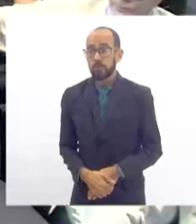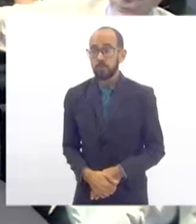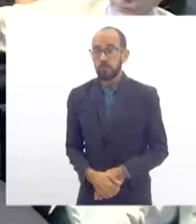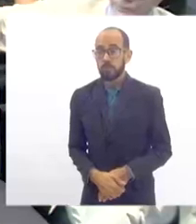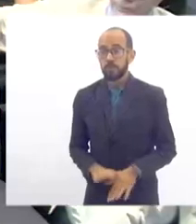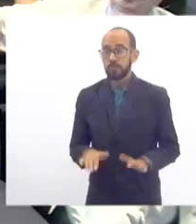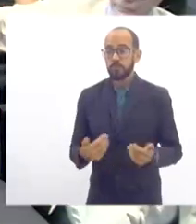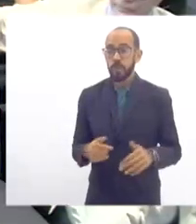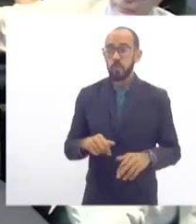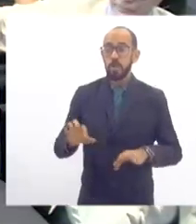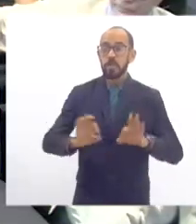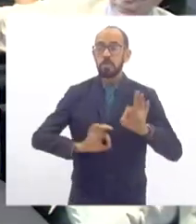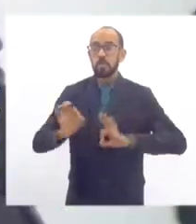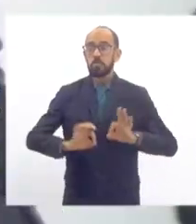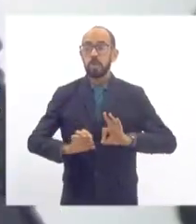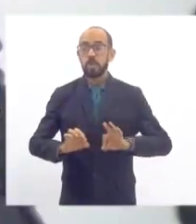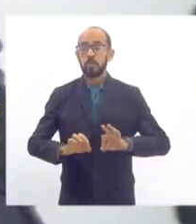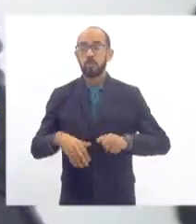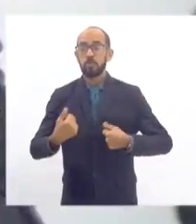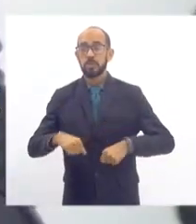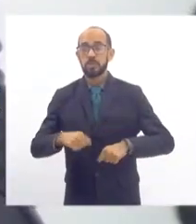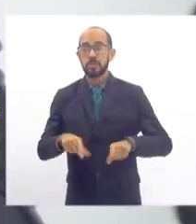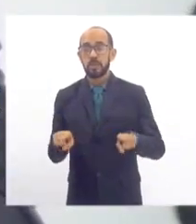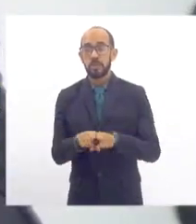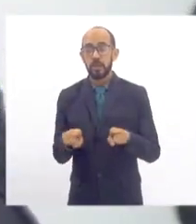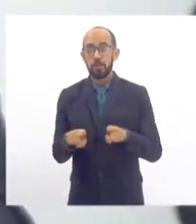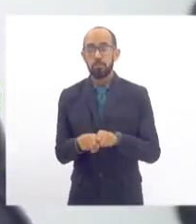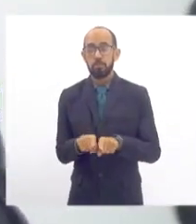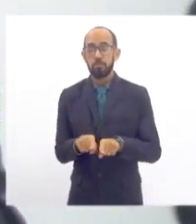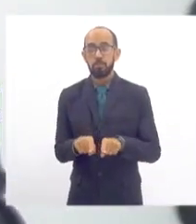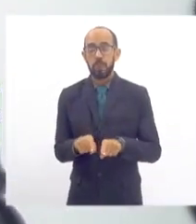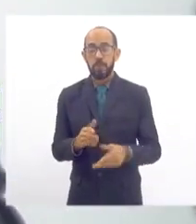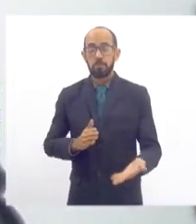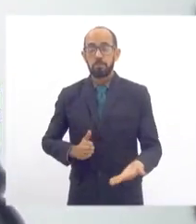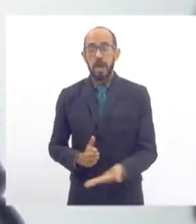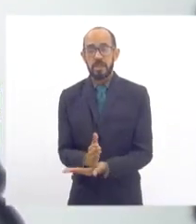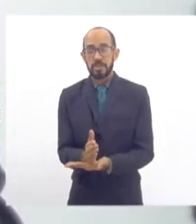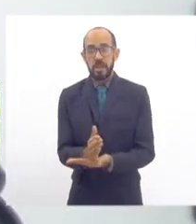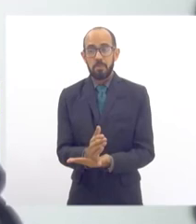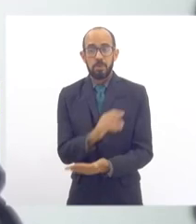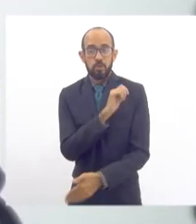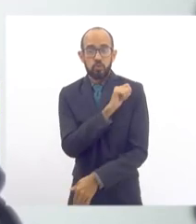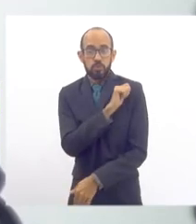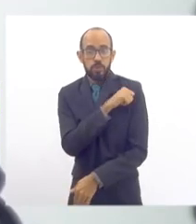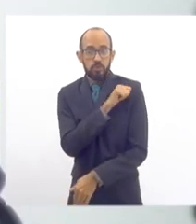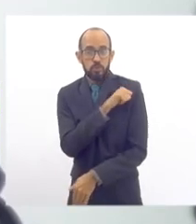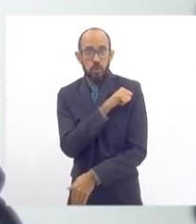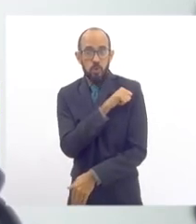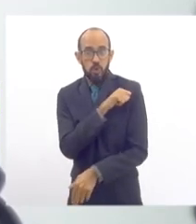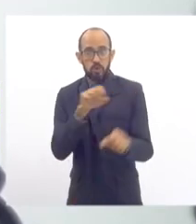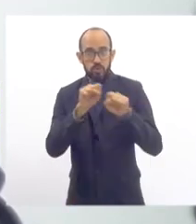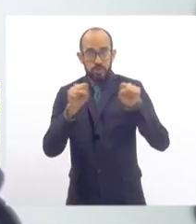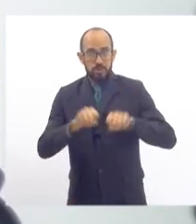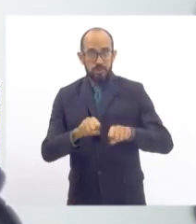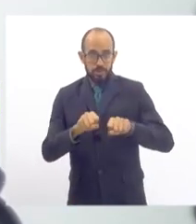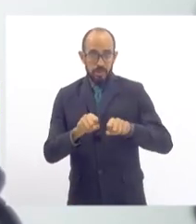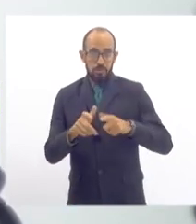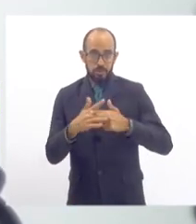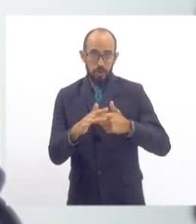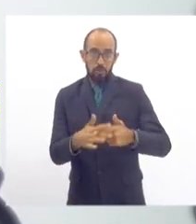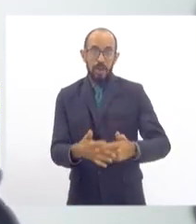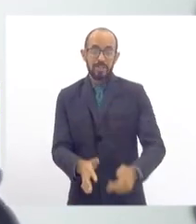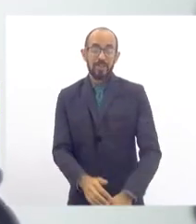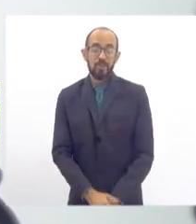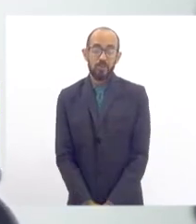Esse plano ainda terá que passar pelo crivo do Conselho de Supervisão do Regime de Recuperação Fiscal. Ainda tem isso, não é?